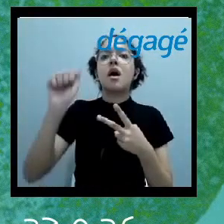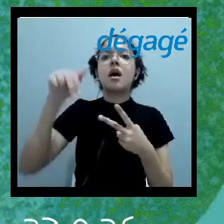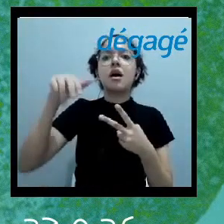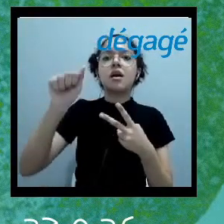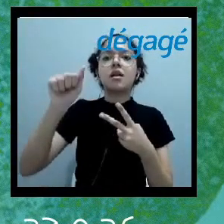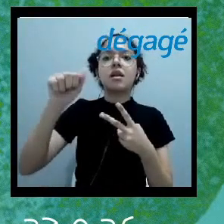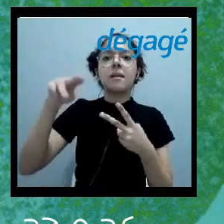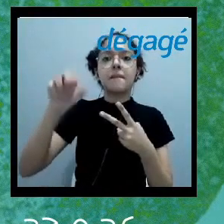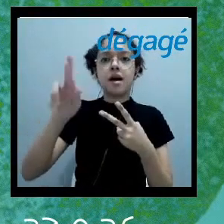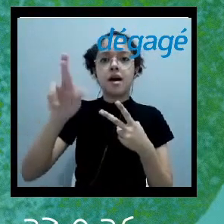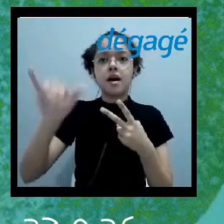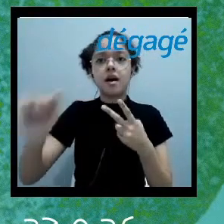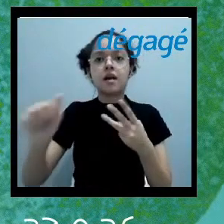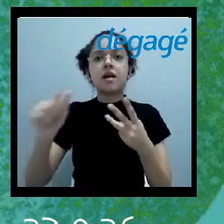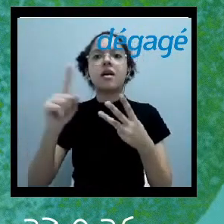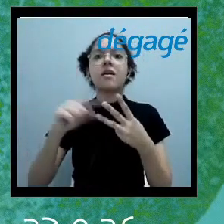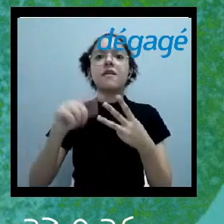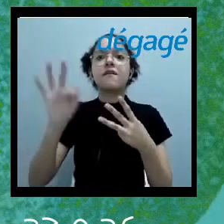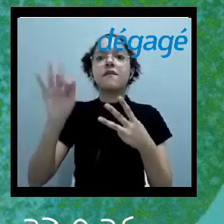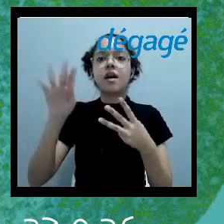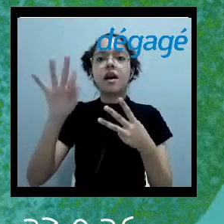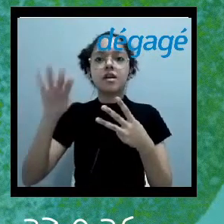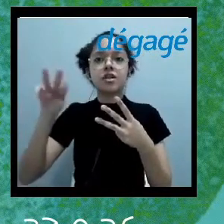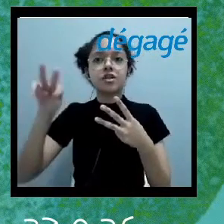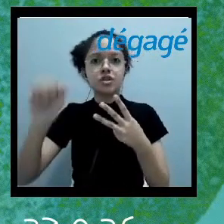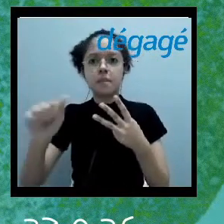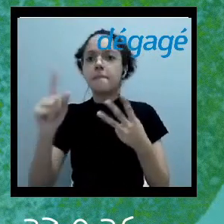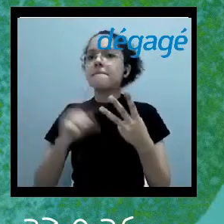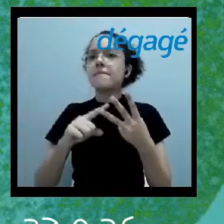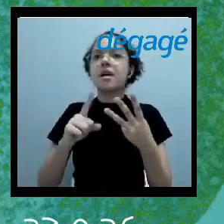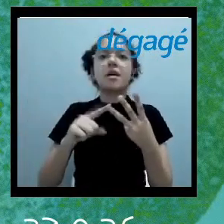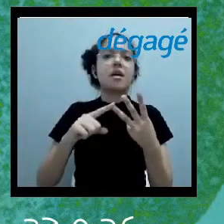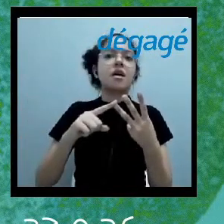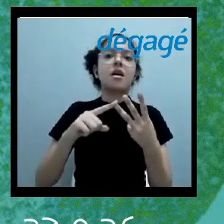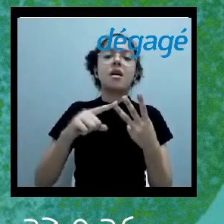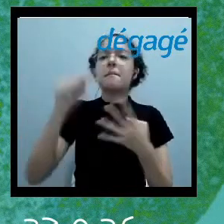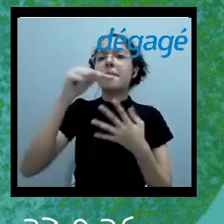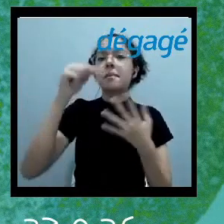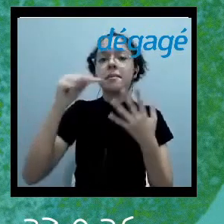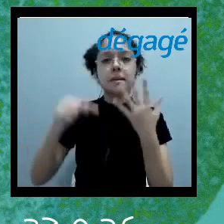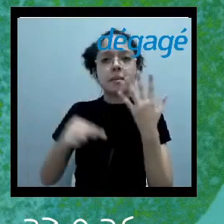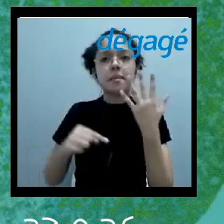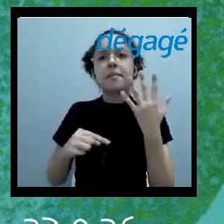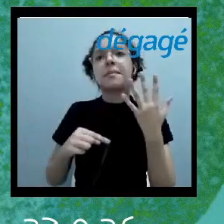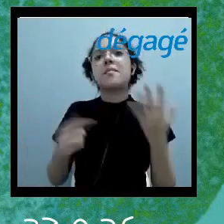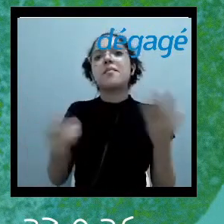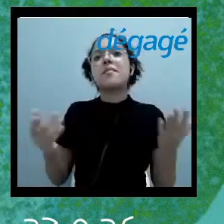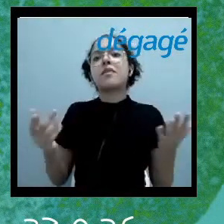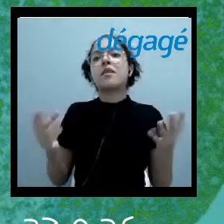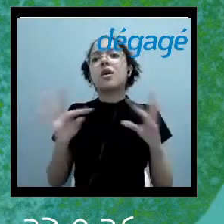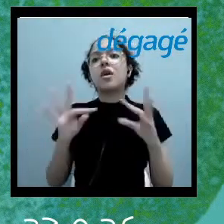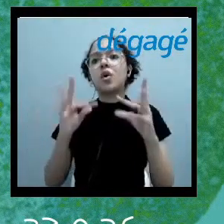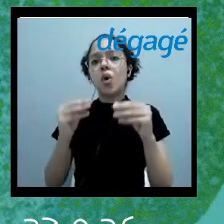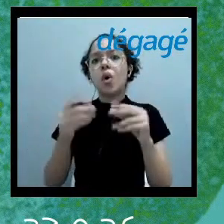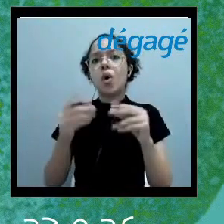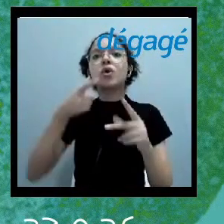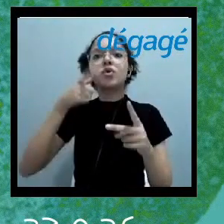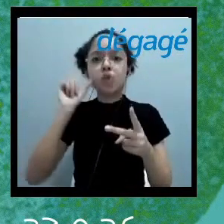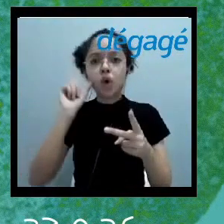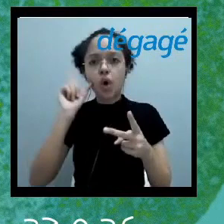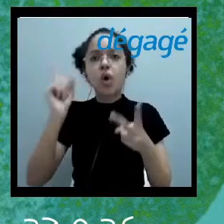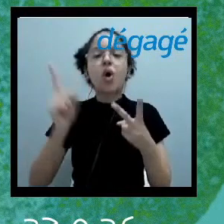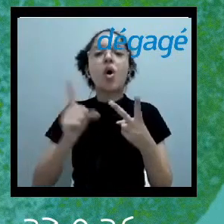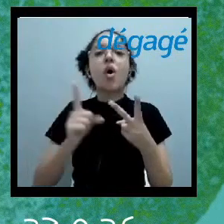Dourado, Rosa Primo, Cristiane Munhoz, Charles Feitosa, Tavi Gonzalez, Aline Vargas,